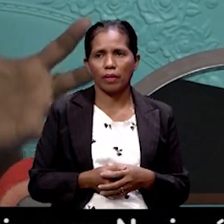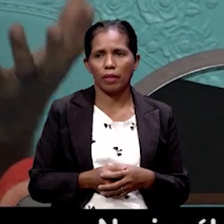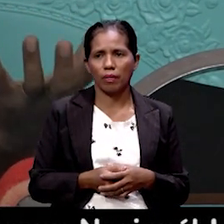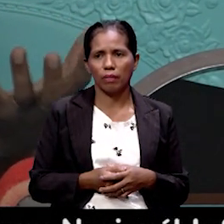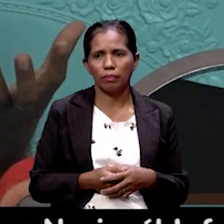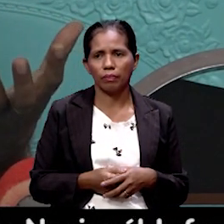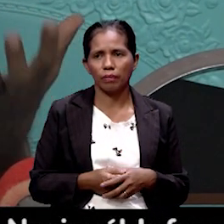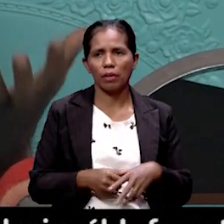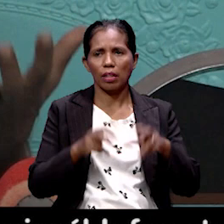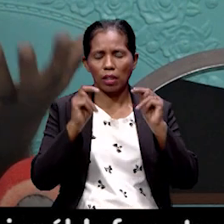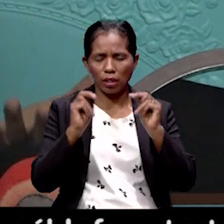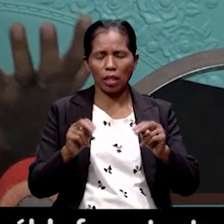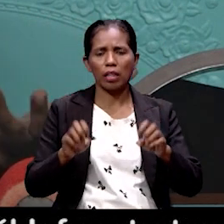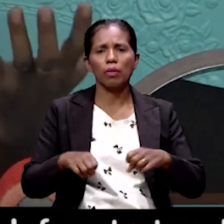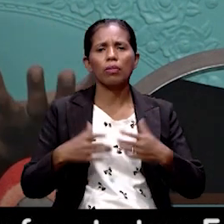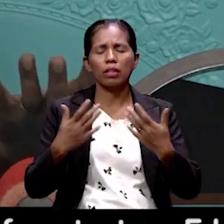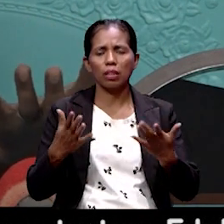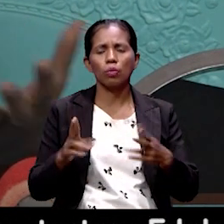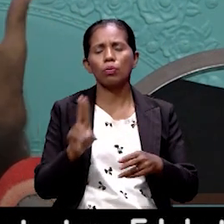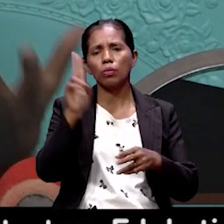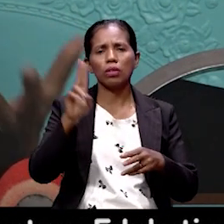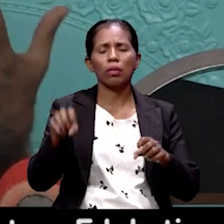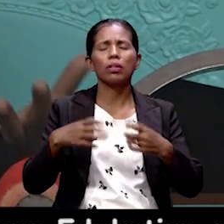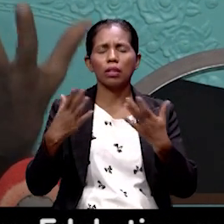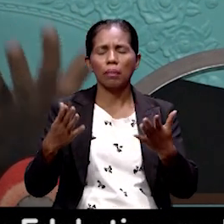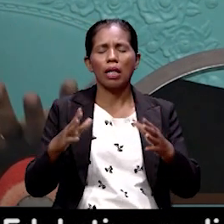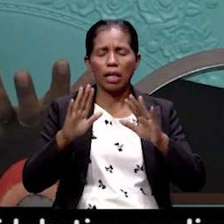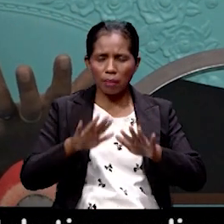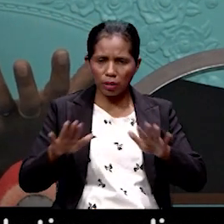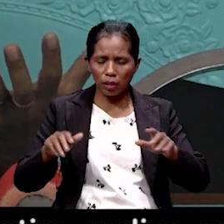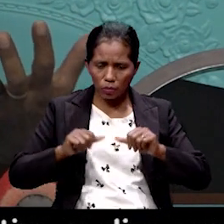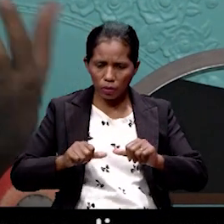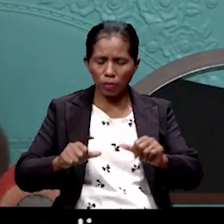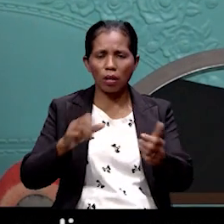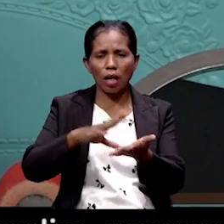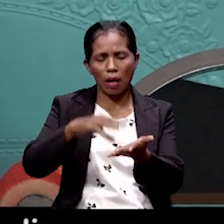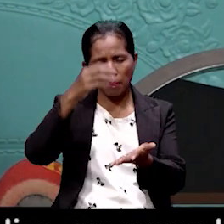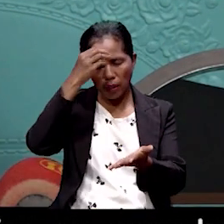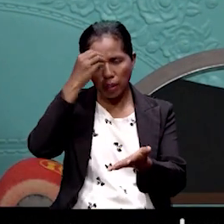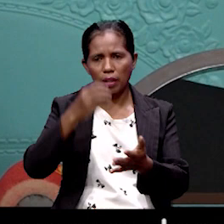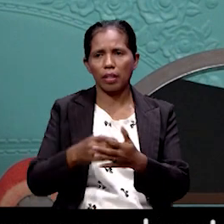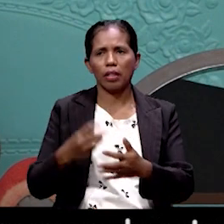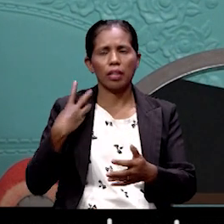Tem uma maneira de ensinar para continuar a aprender para a turma. Isso é